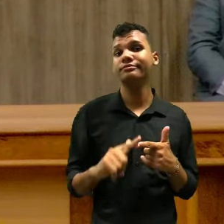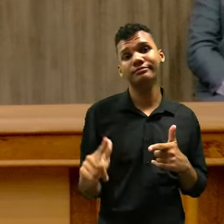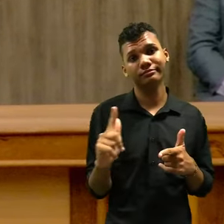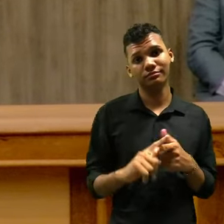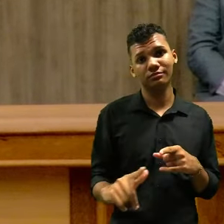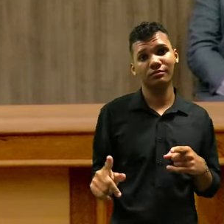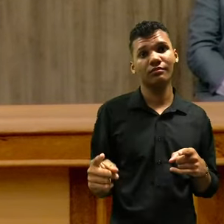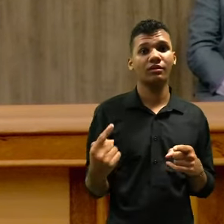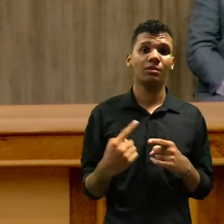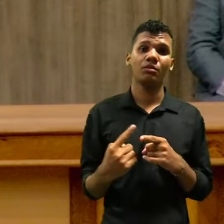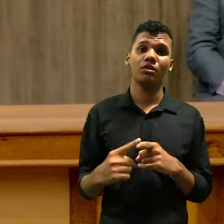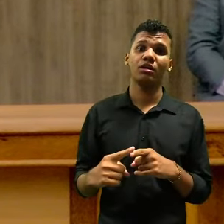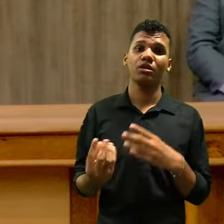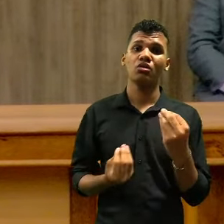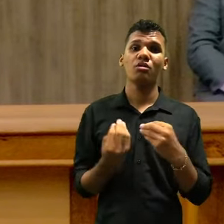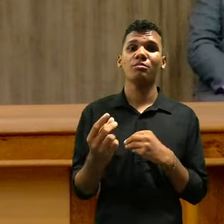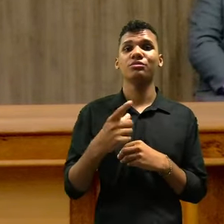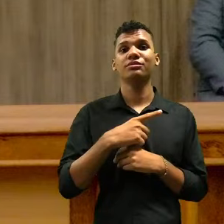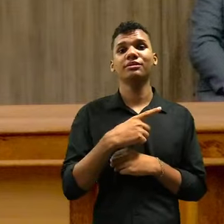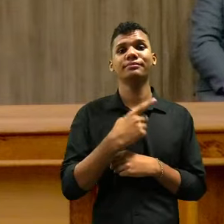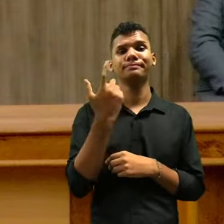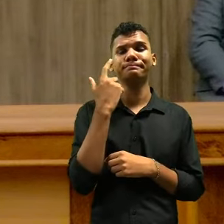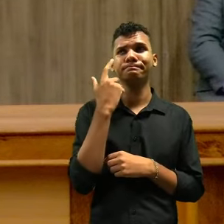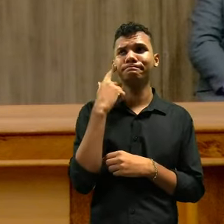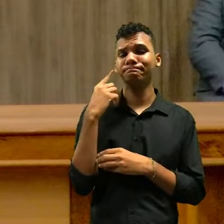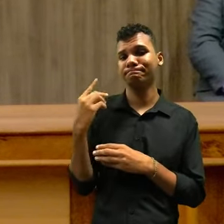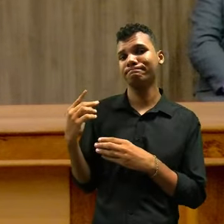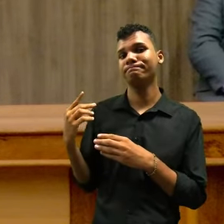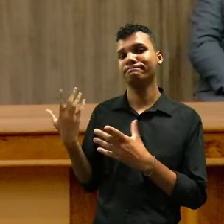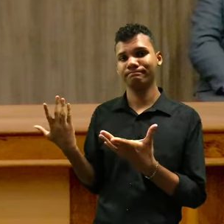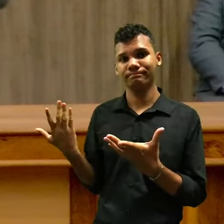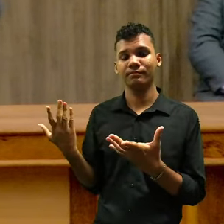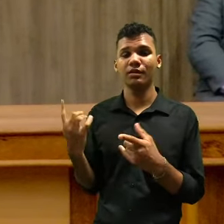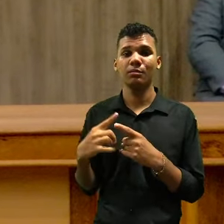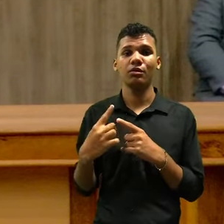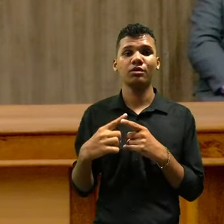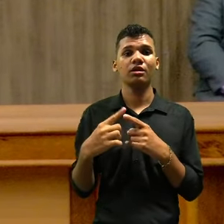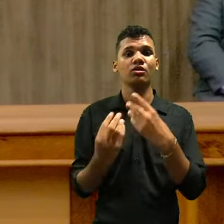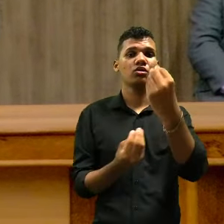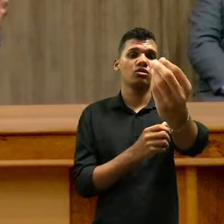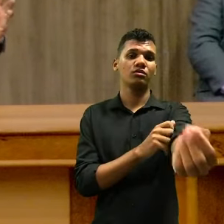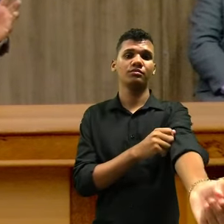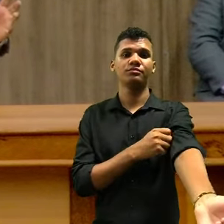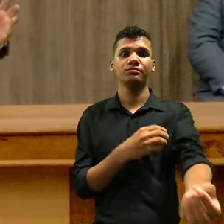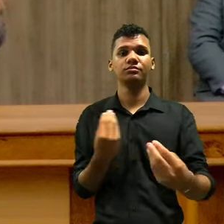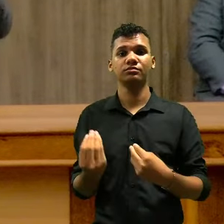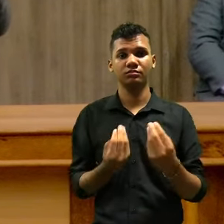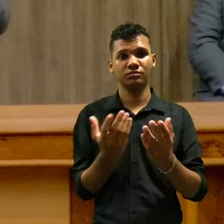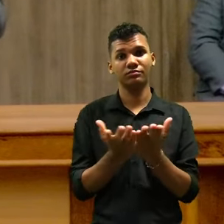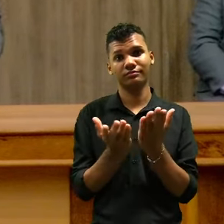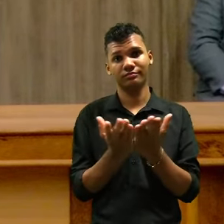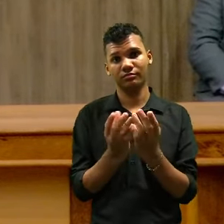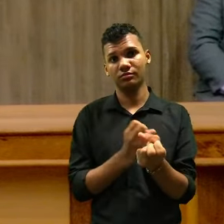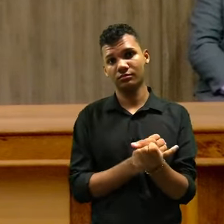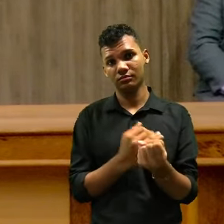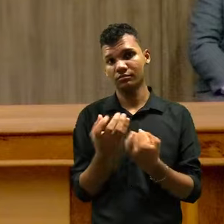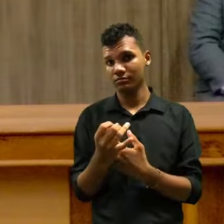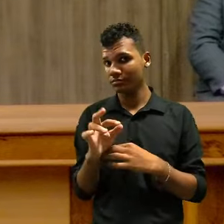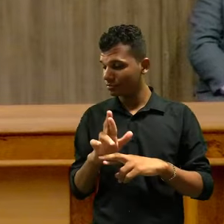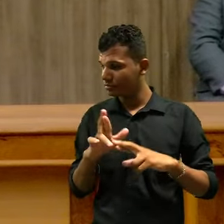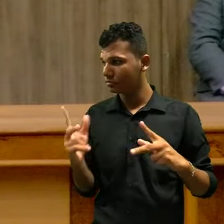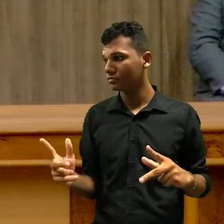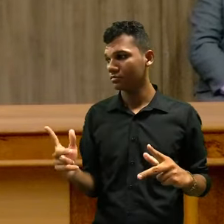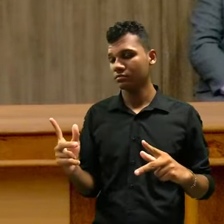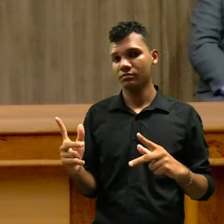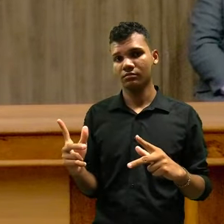tem pouca pouca terra olha para cá o crente emocional ele é superficial irmão olha para cá olha para cá o crente